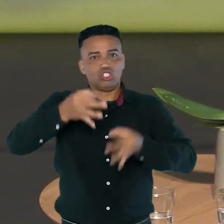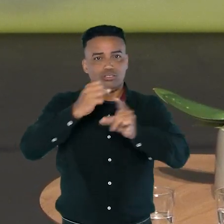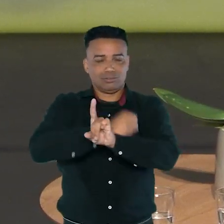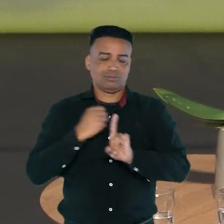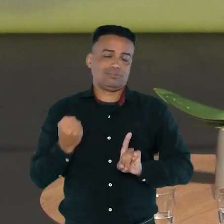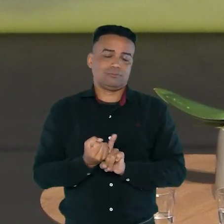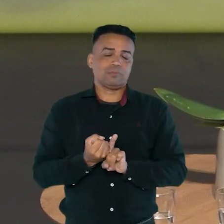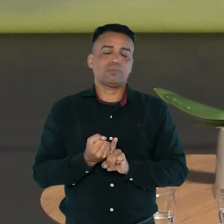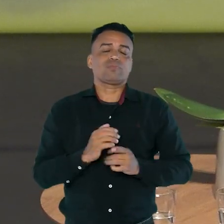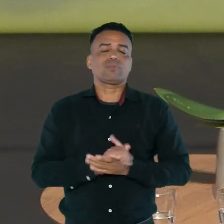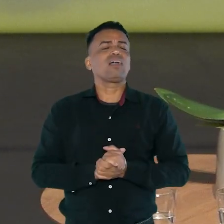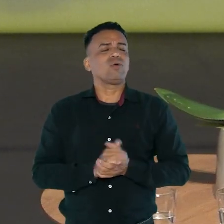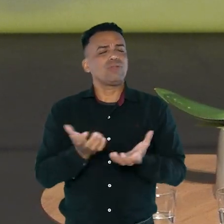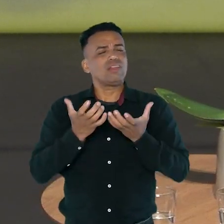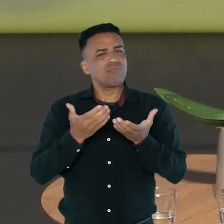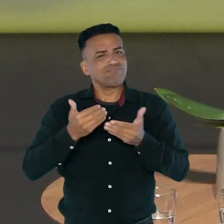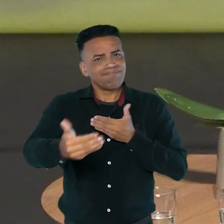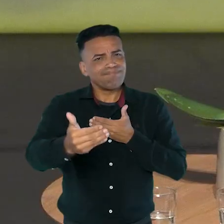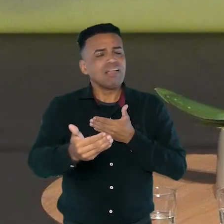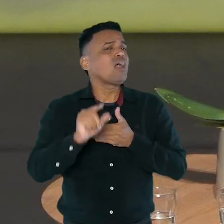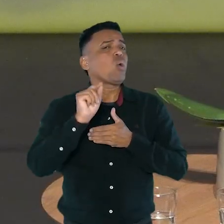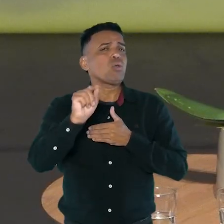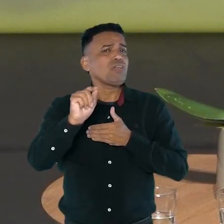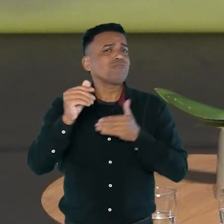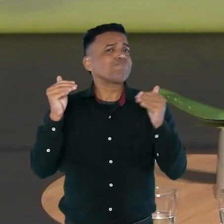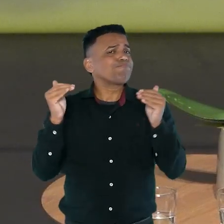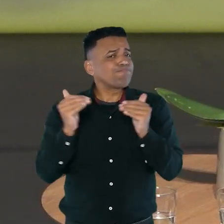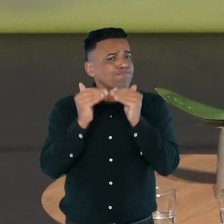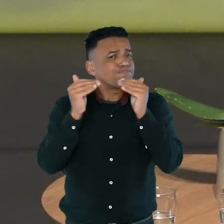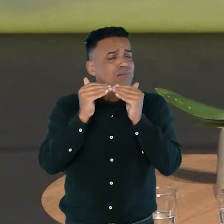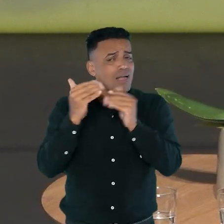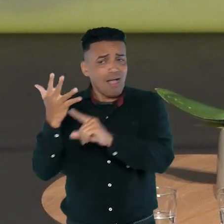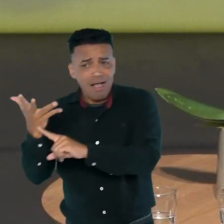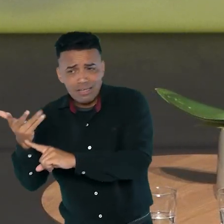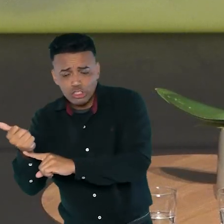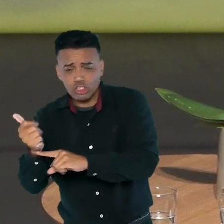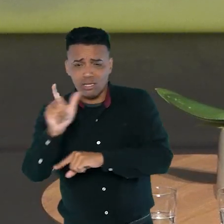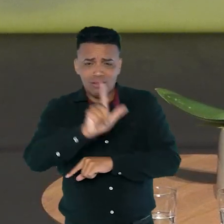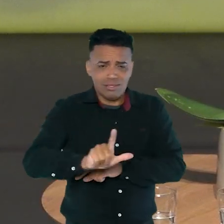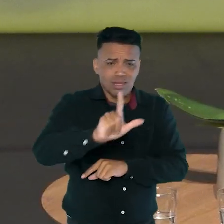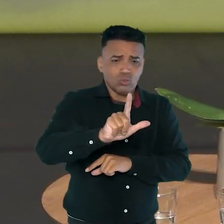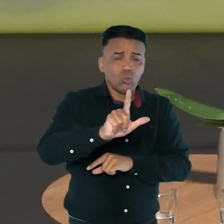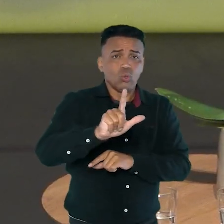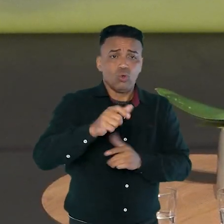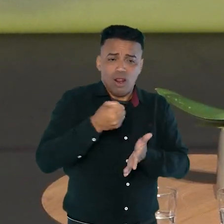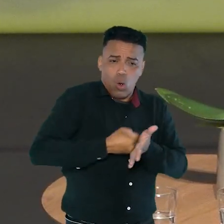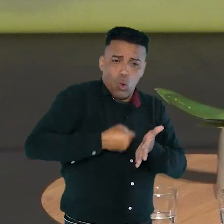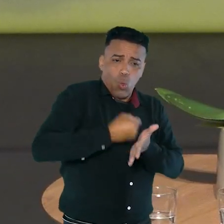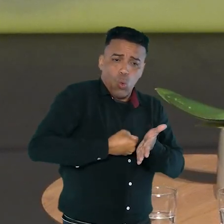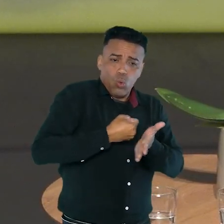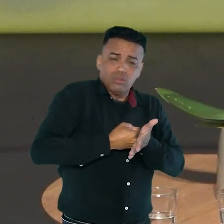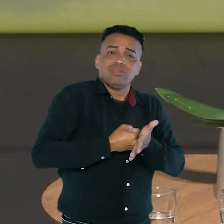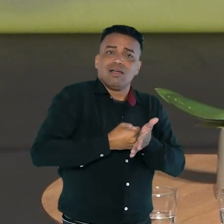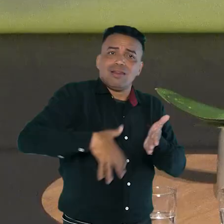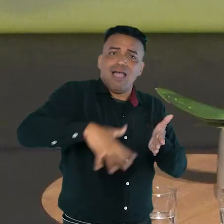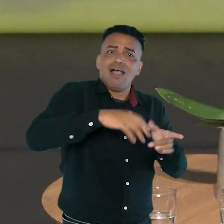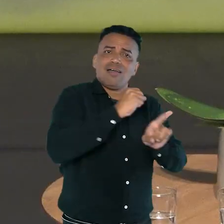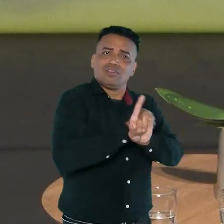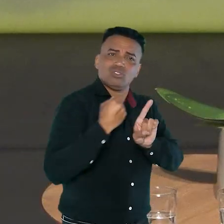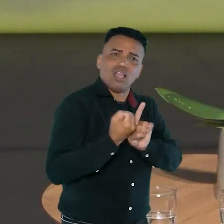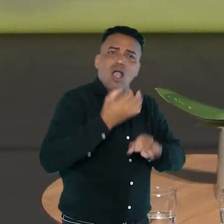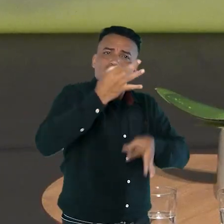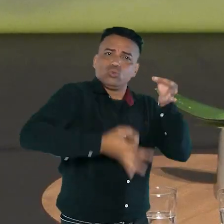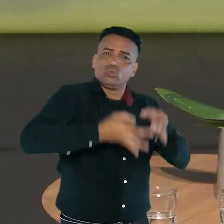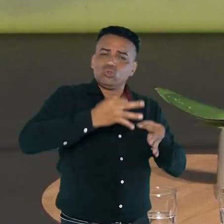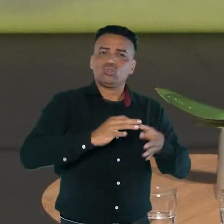por esse primeiro momento, eu queria começar ouvindo o que tem a ver a arte e a literatura com a nossa luta por justiça